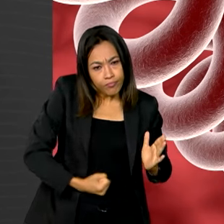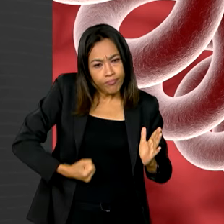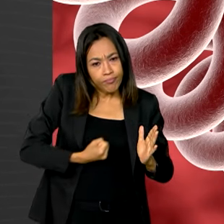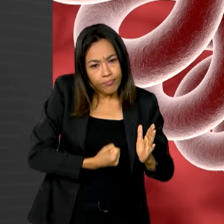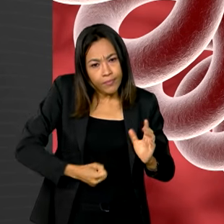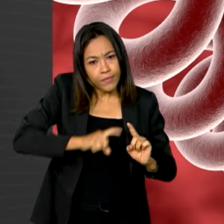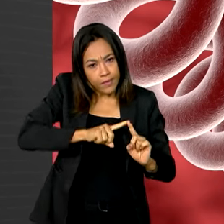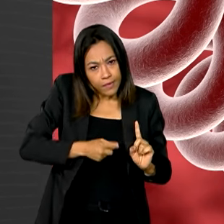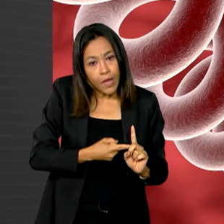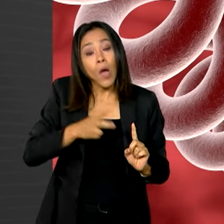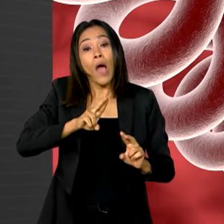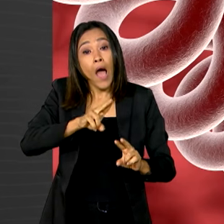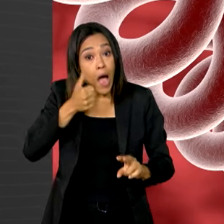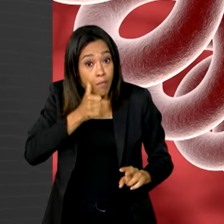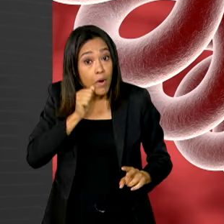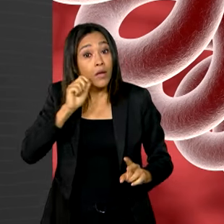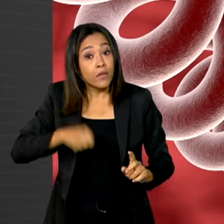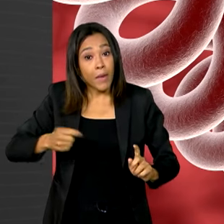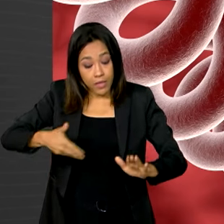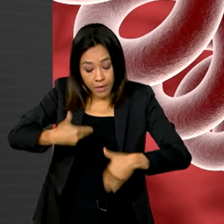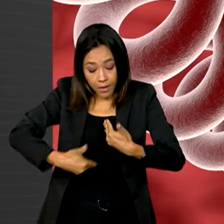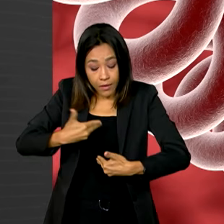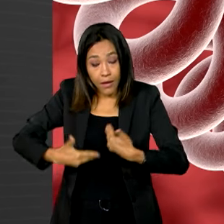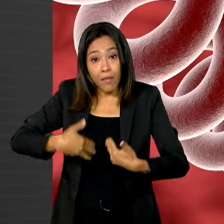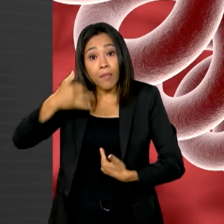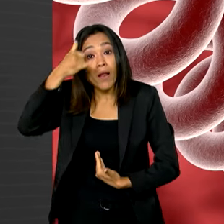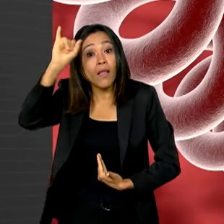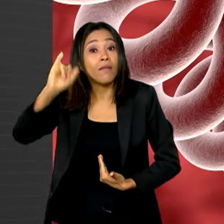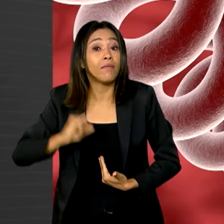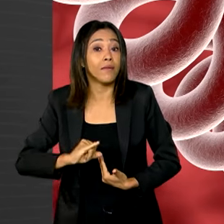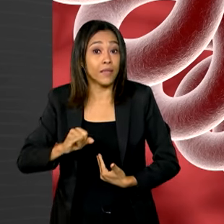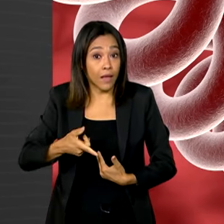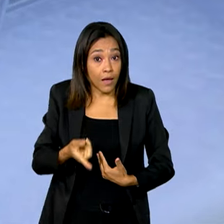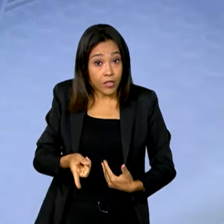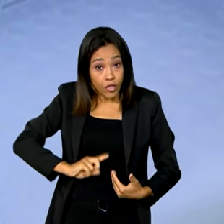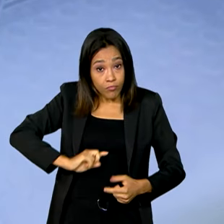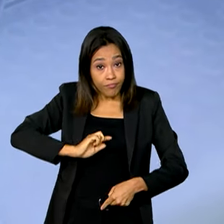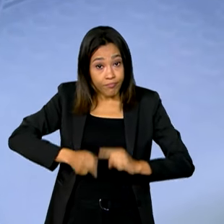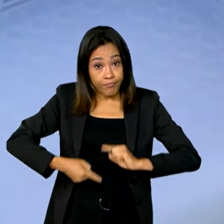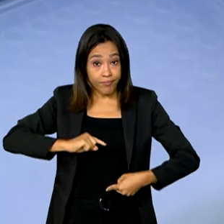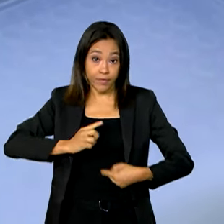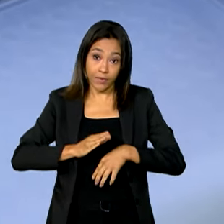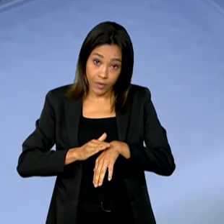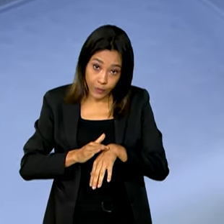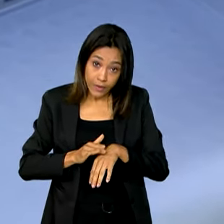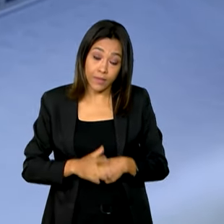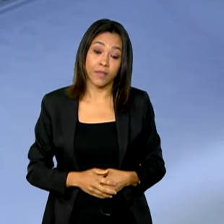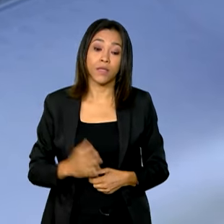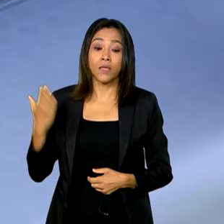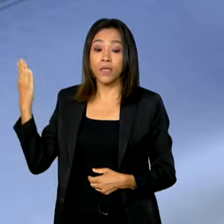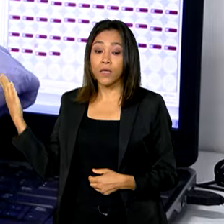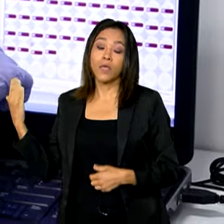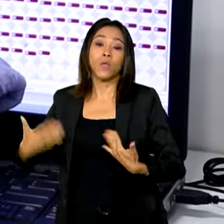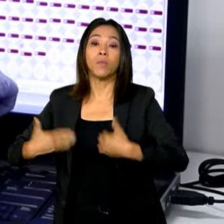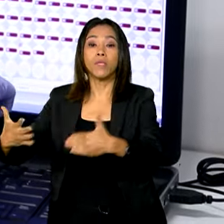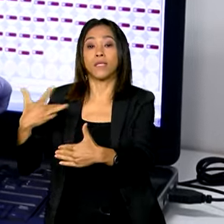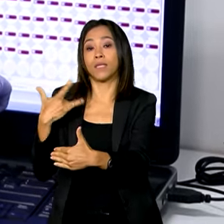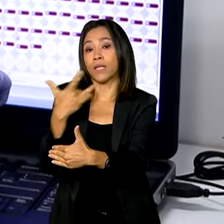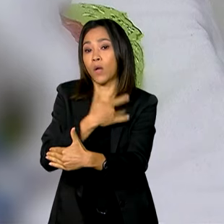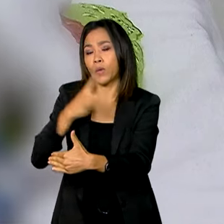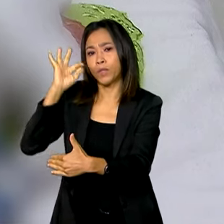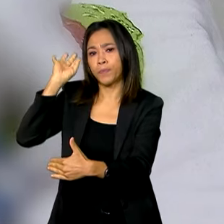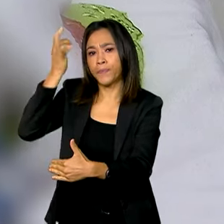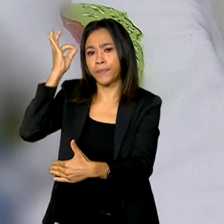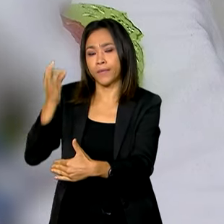pode receber o tratamento específico para evitar a contaminação do bebê. O Ministério da Saúde encaminha os testes rápidos